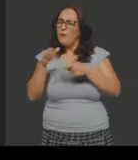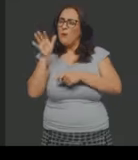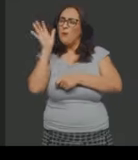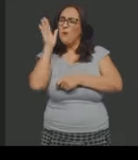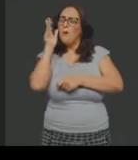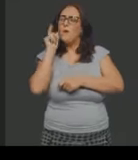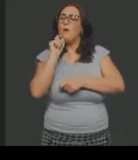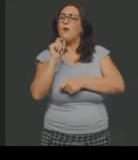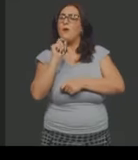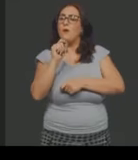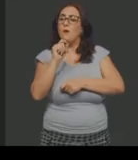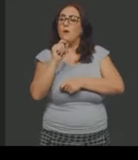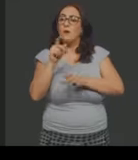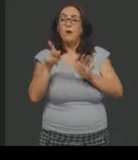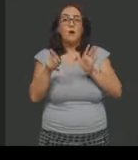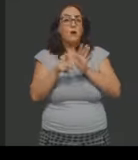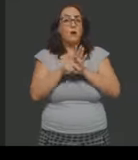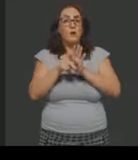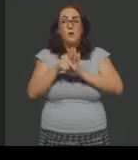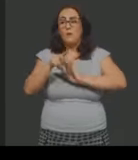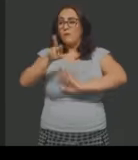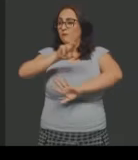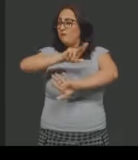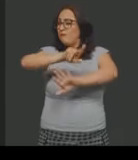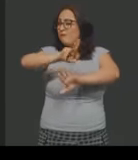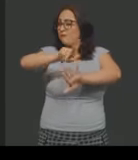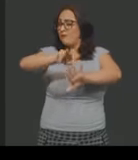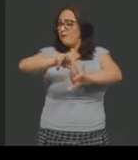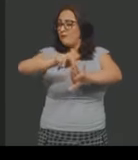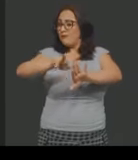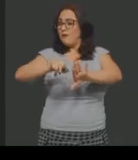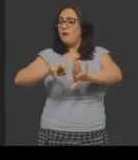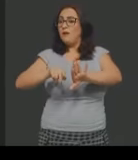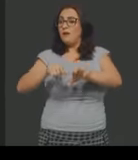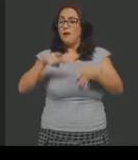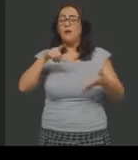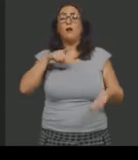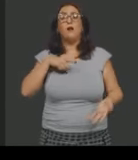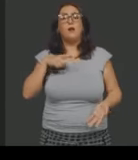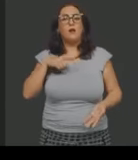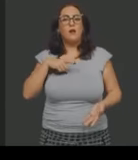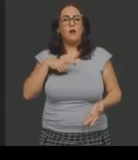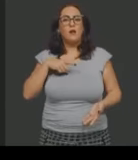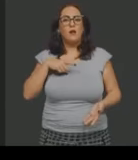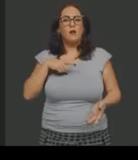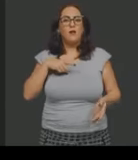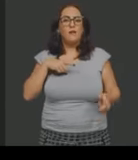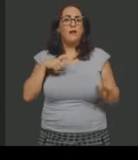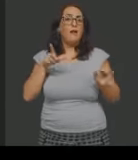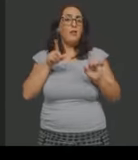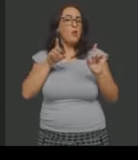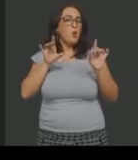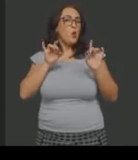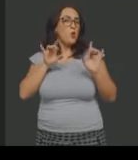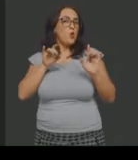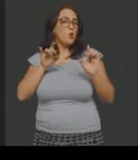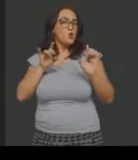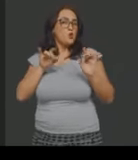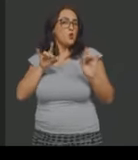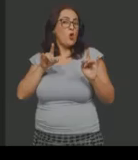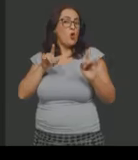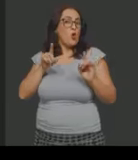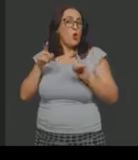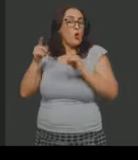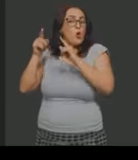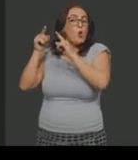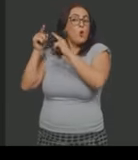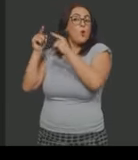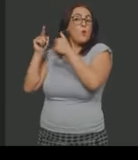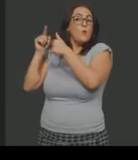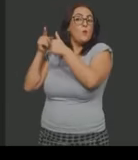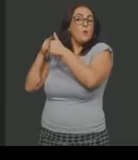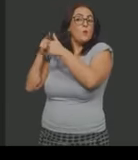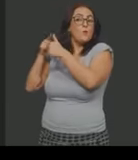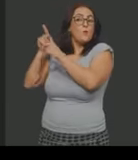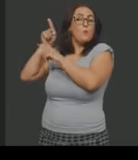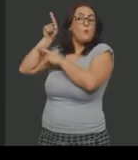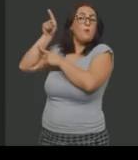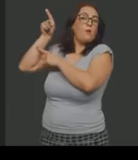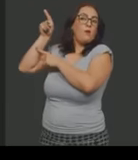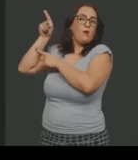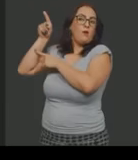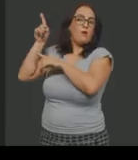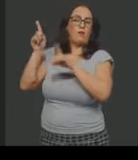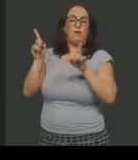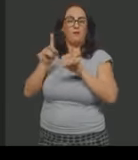que vão possuir grande diversidade. Não é somente a samambaia que a gente conhece, e sim várias outras